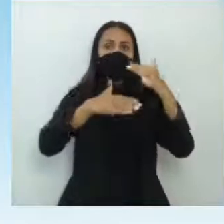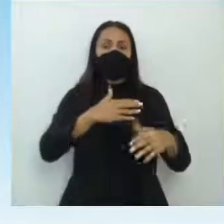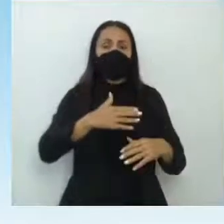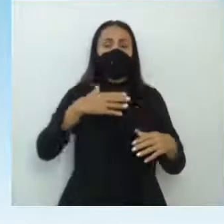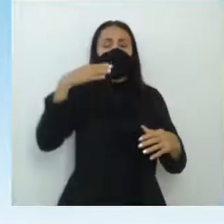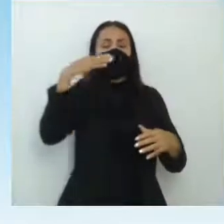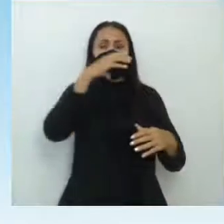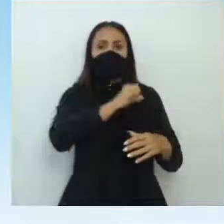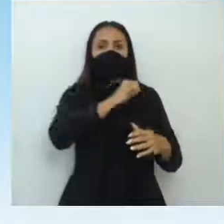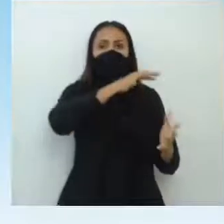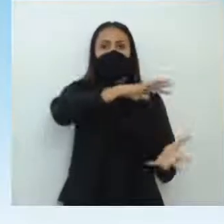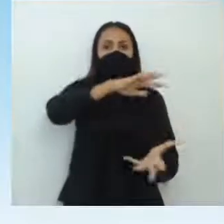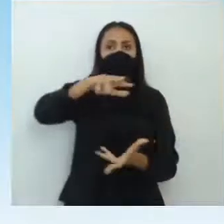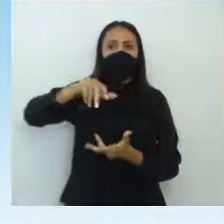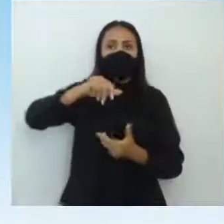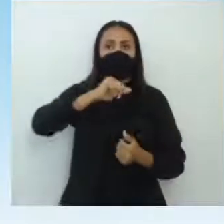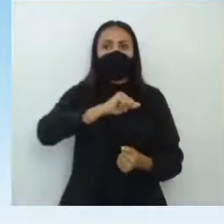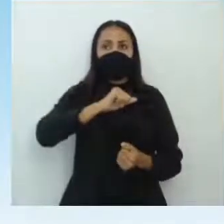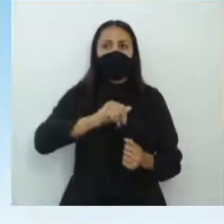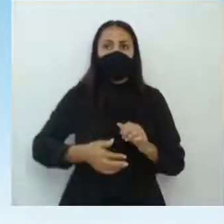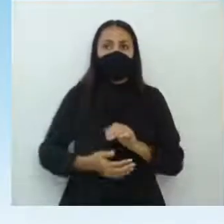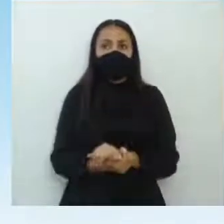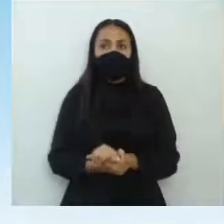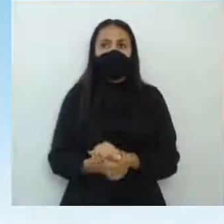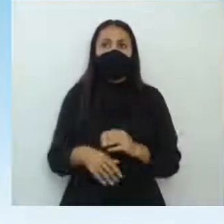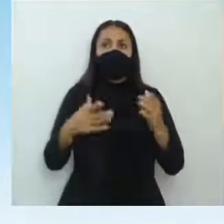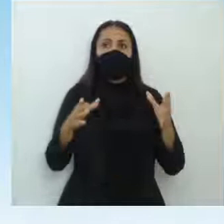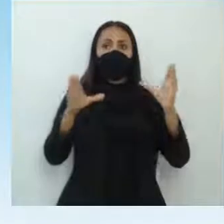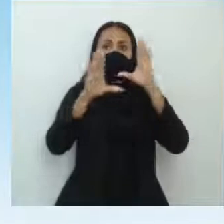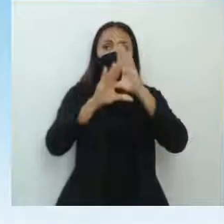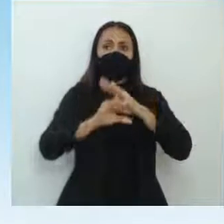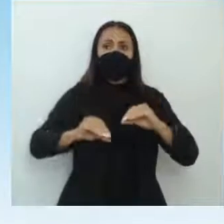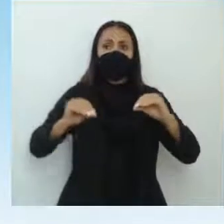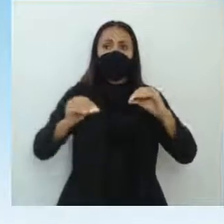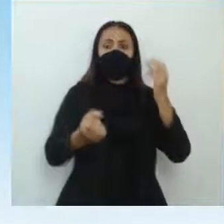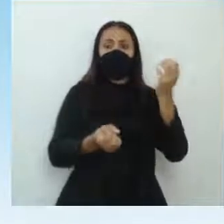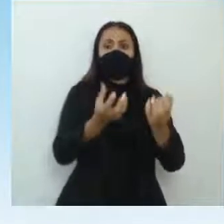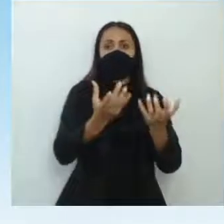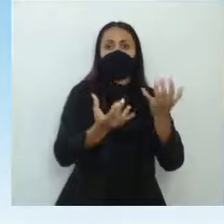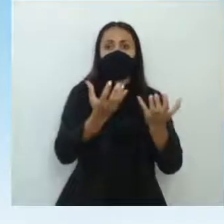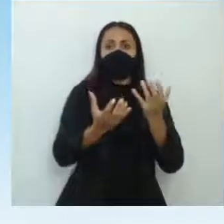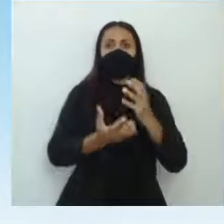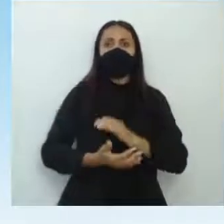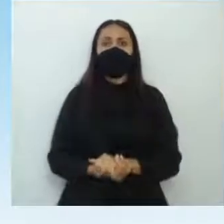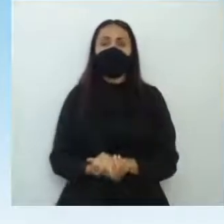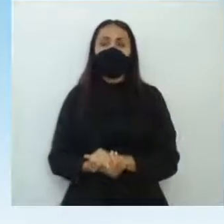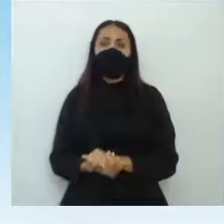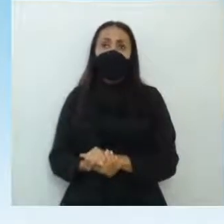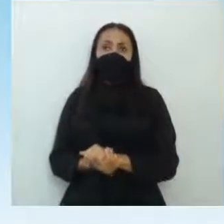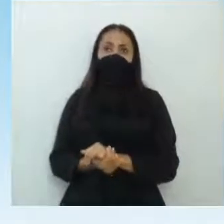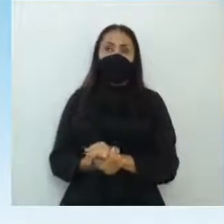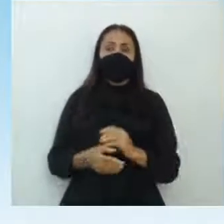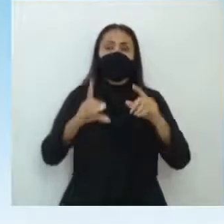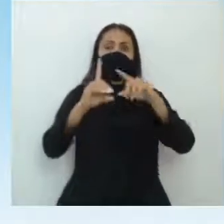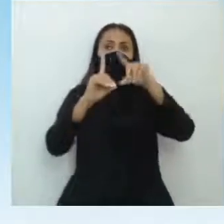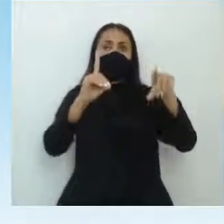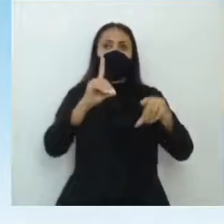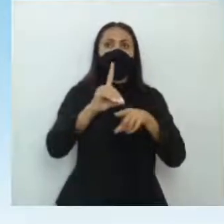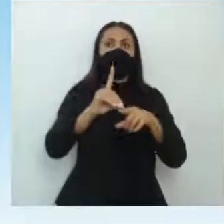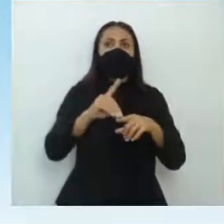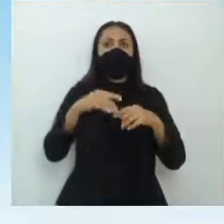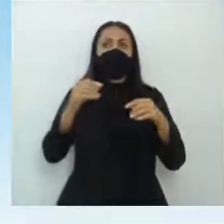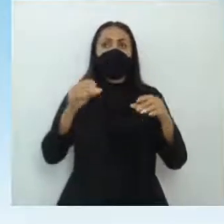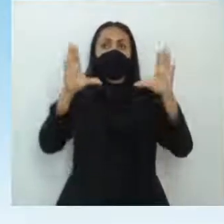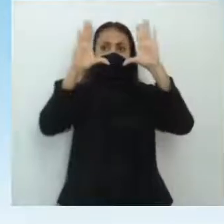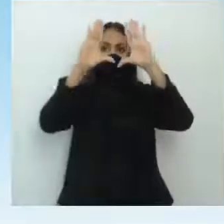de aquecimento global será detido com a eliminação das queimadas. E na letra D,